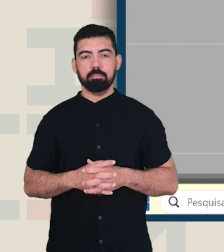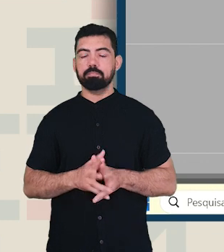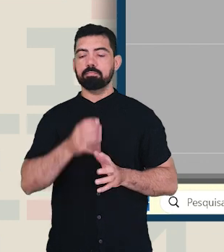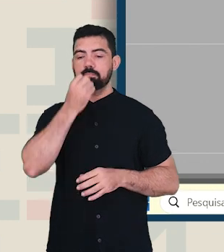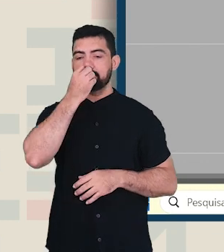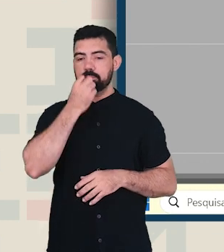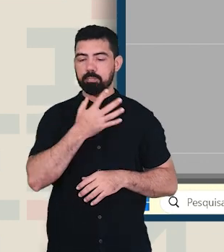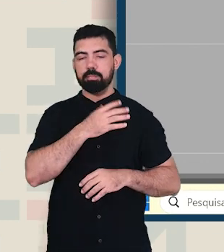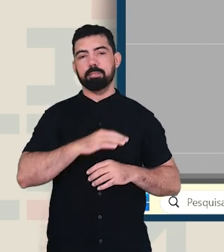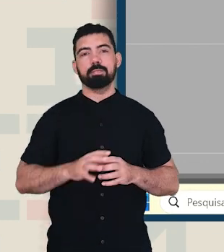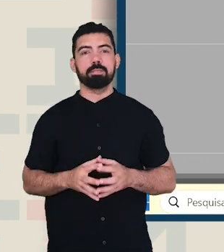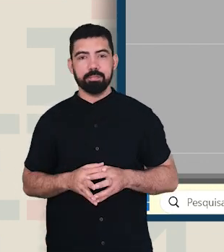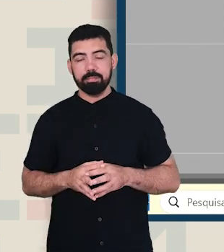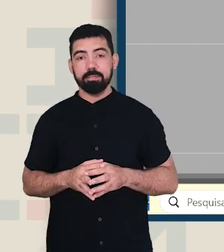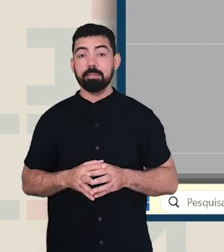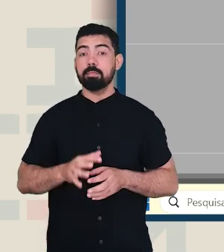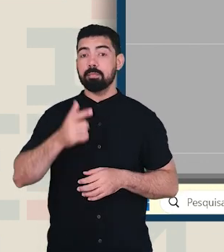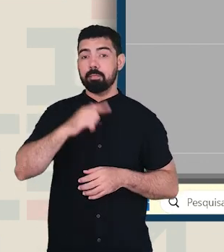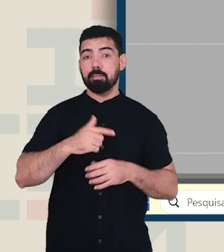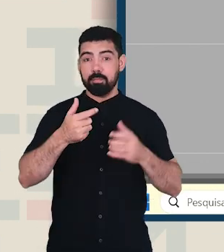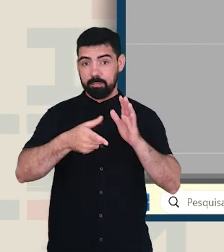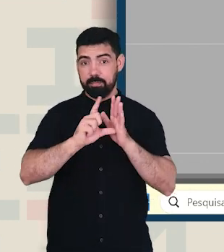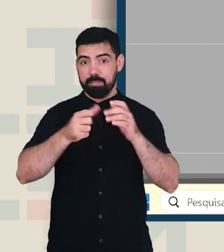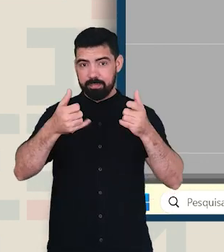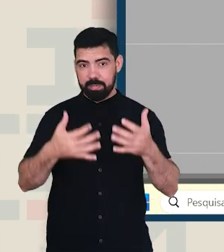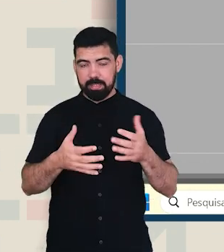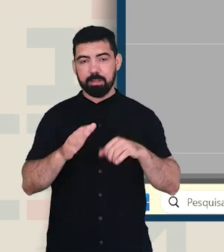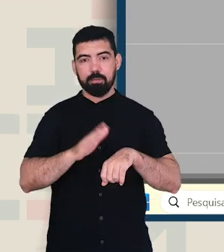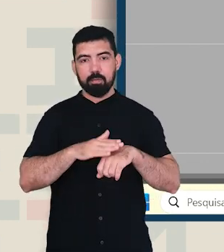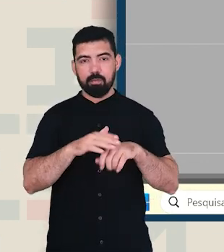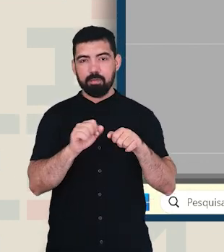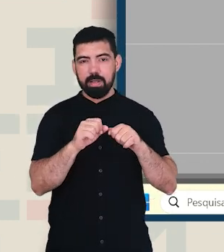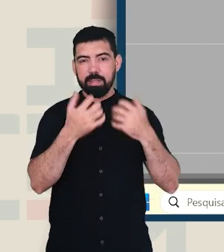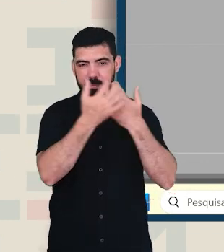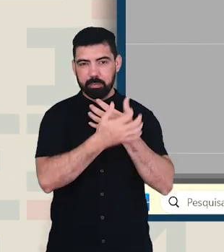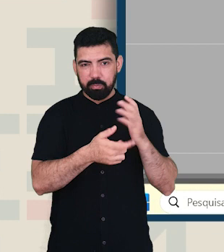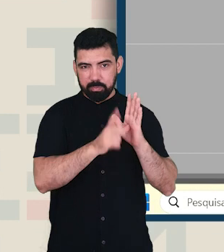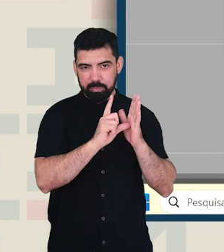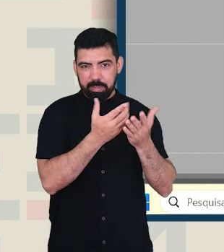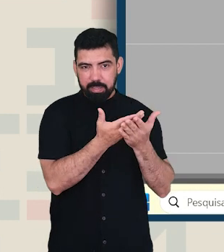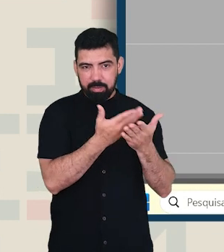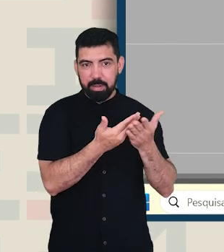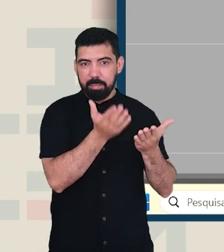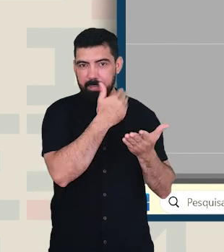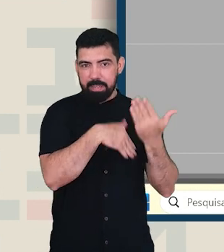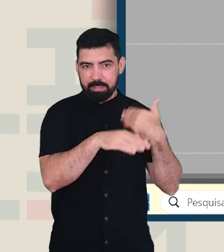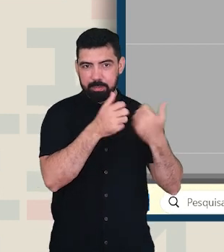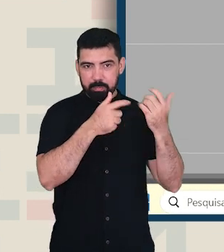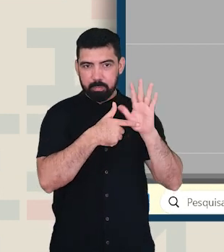Muito bem. De novo, como eu fazia naquela música que mostramos na aula passada,